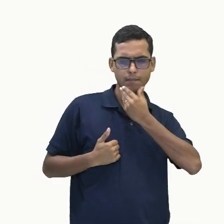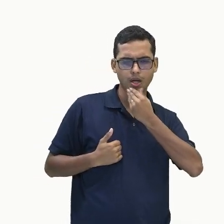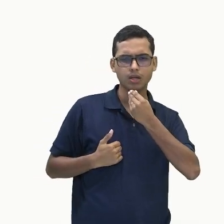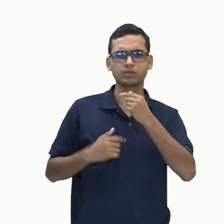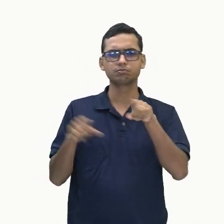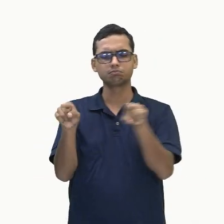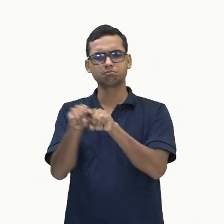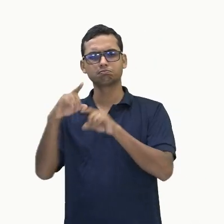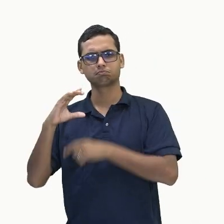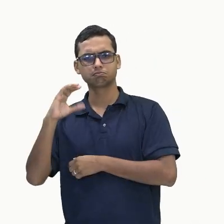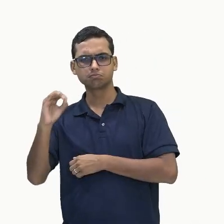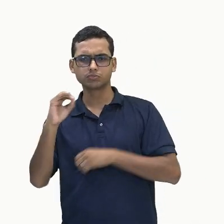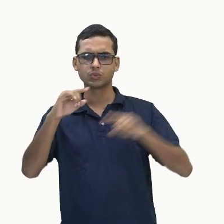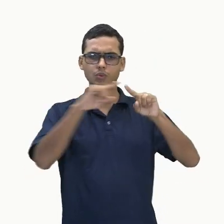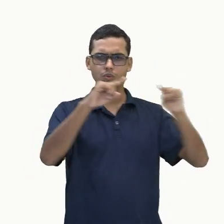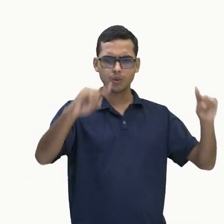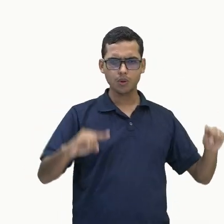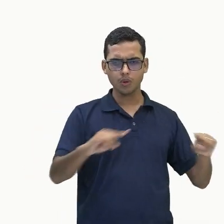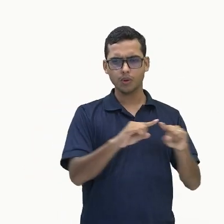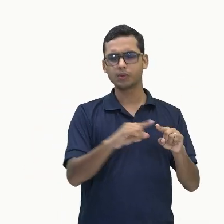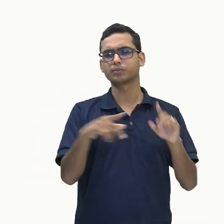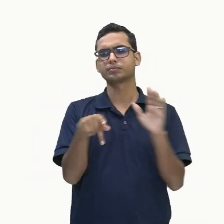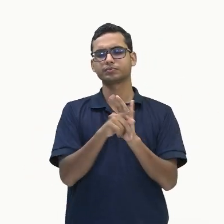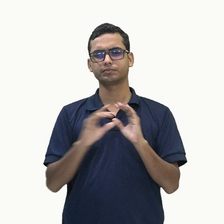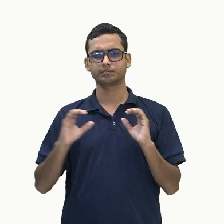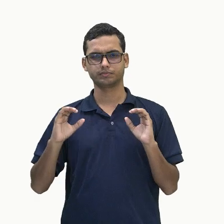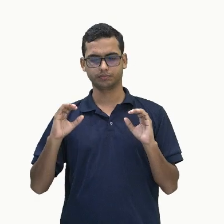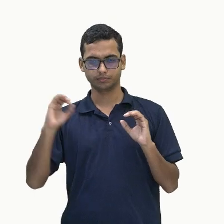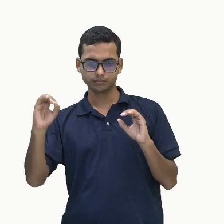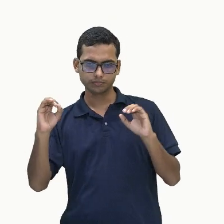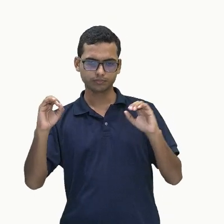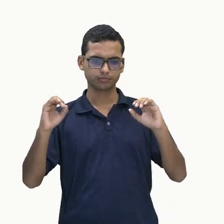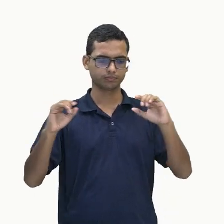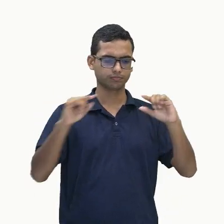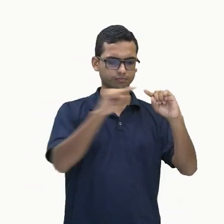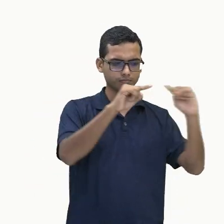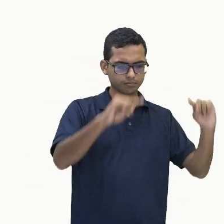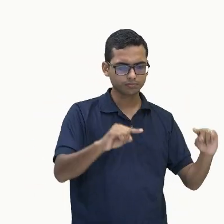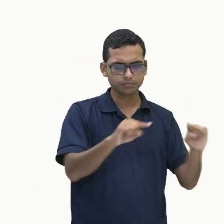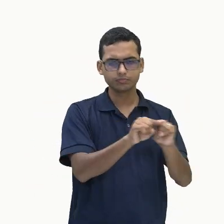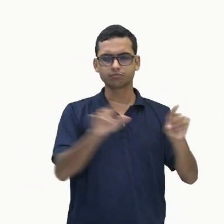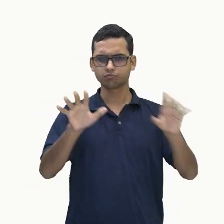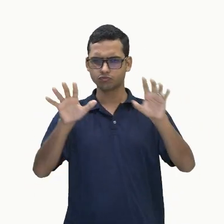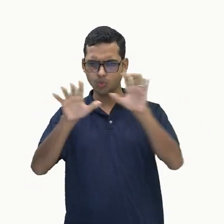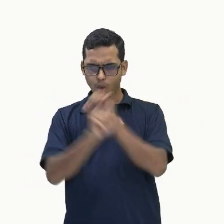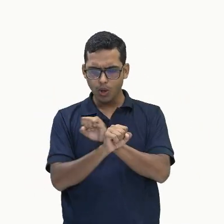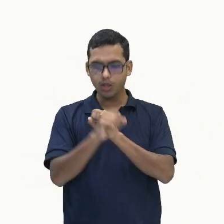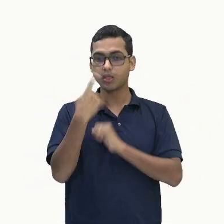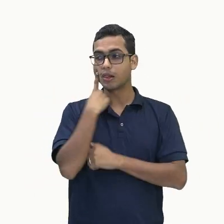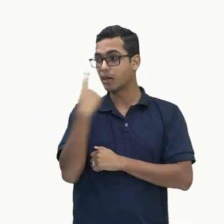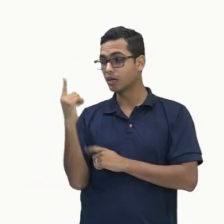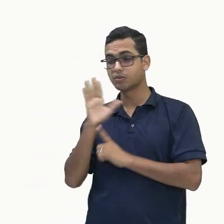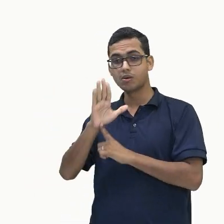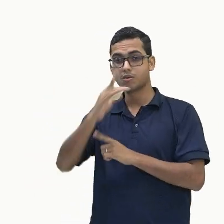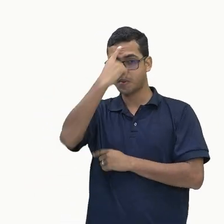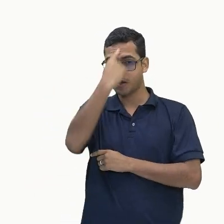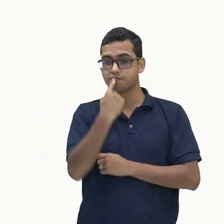são afetados, porém alguém da prole isso é um indício de que essa característica tem caráter